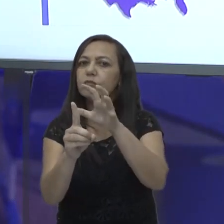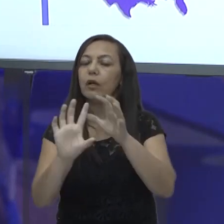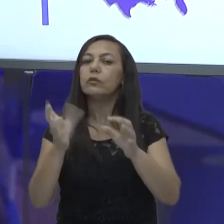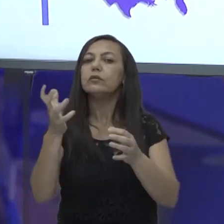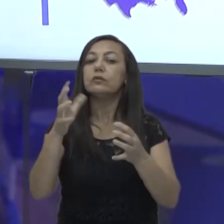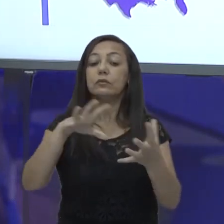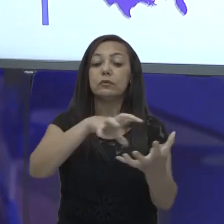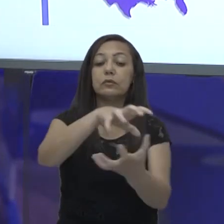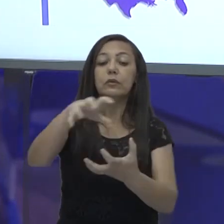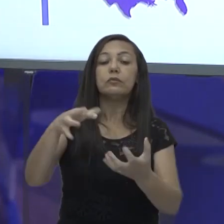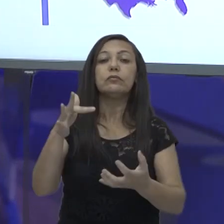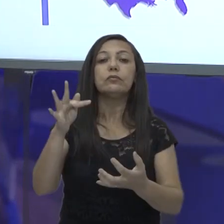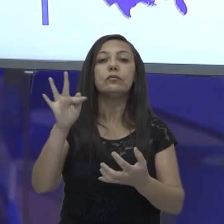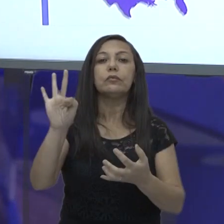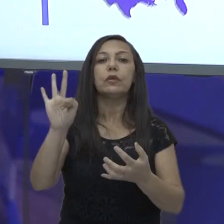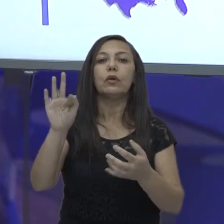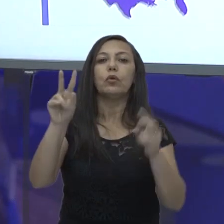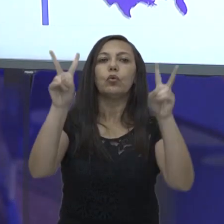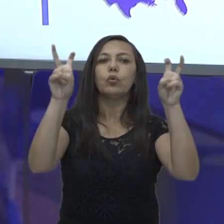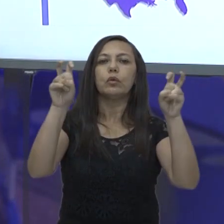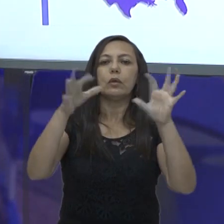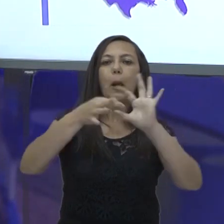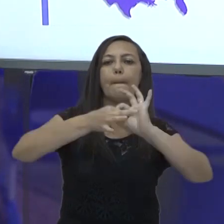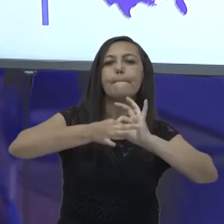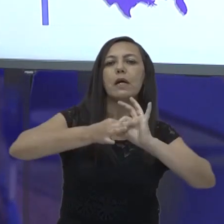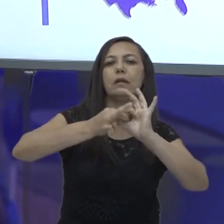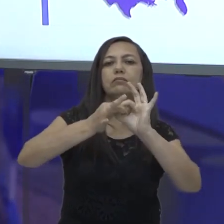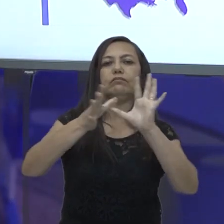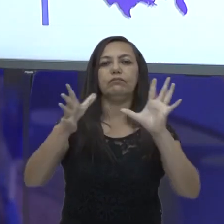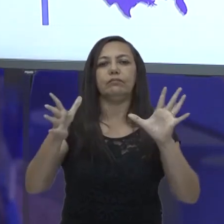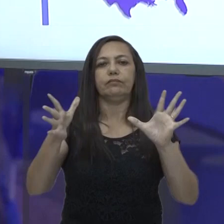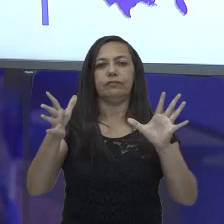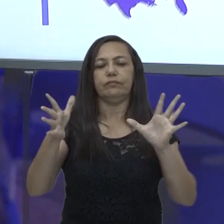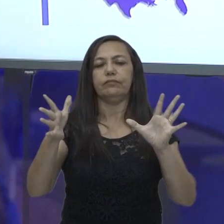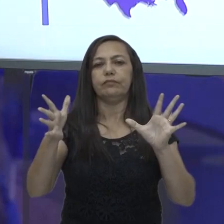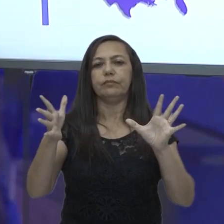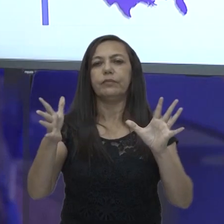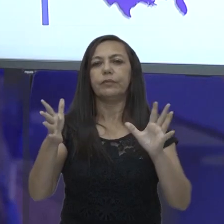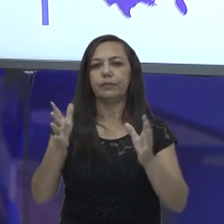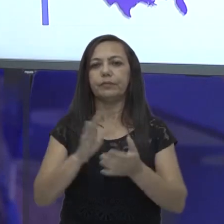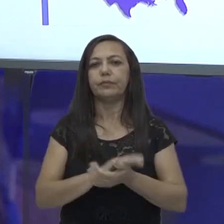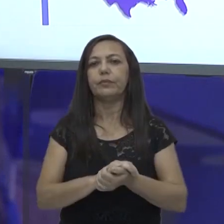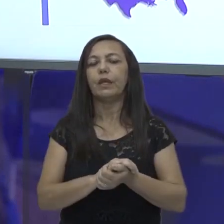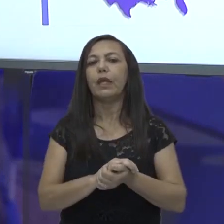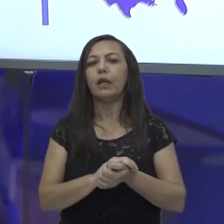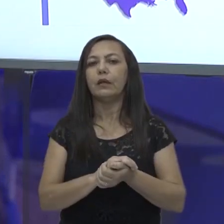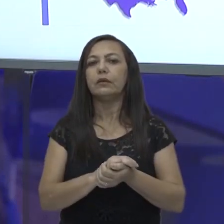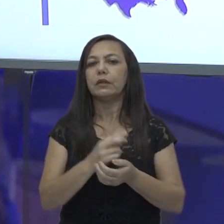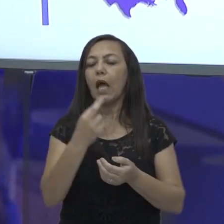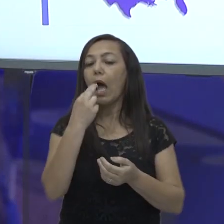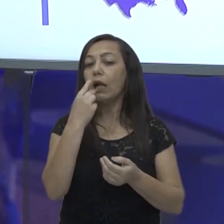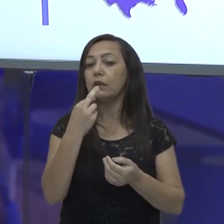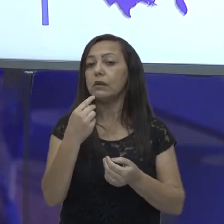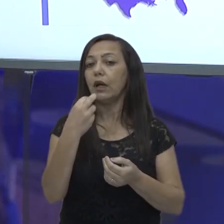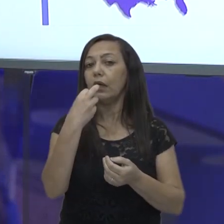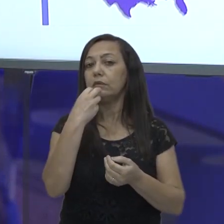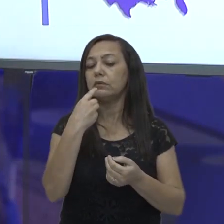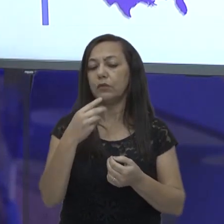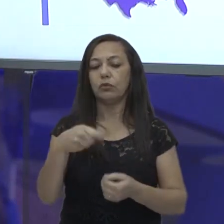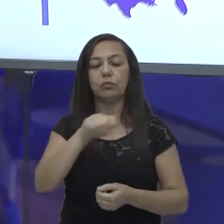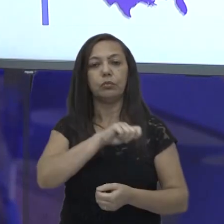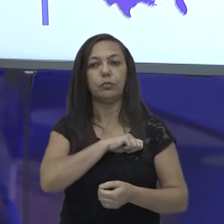Francesa. Um dos lemas, liberdade, tá certo? Ou libertação, o que colocamos aqui, tá